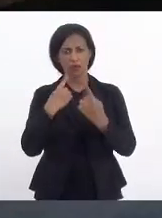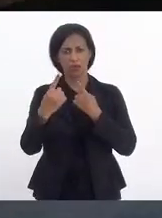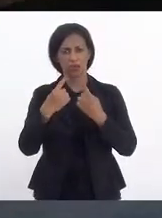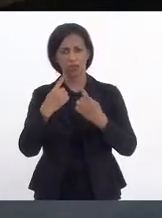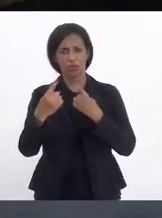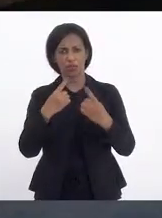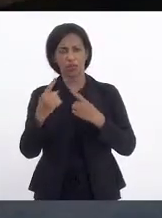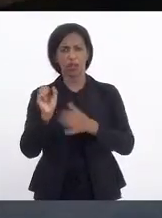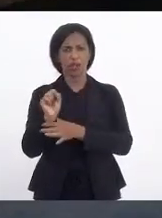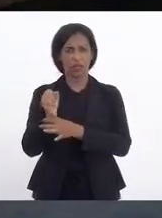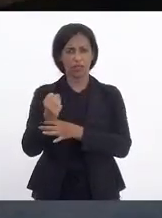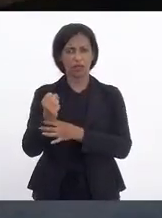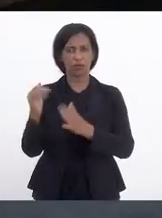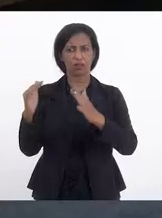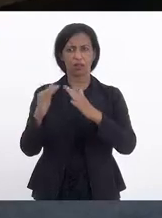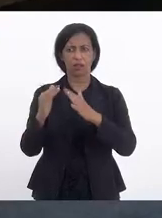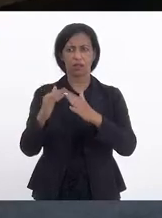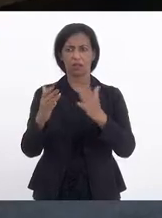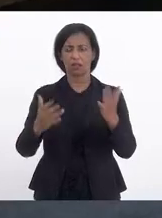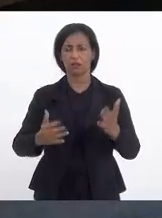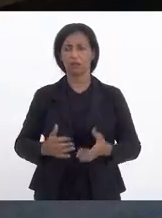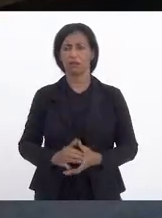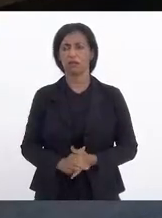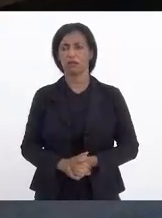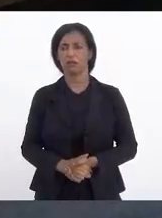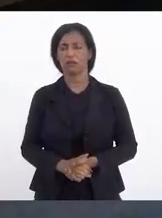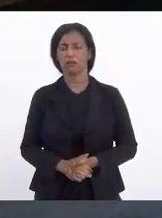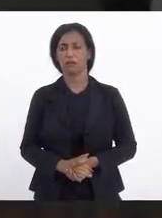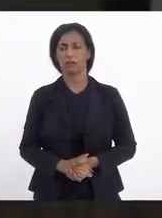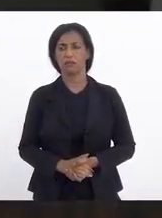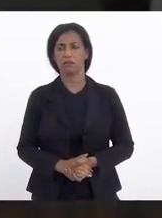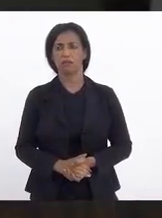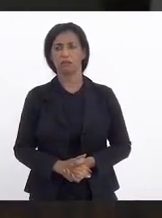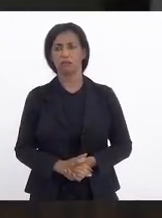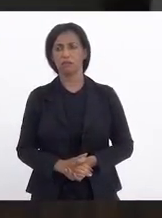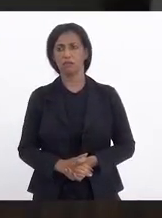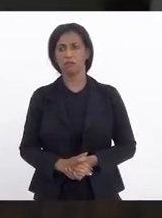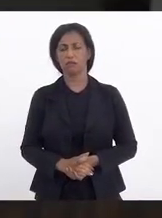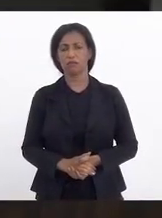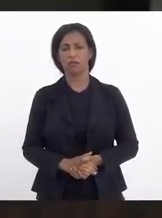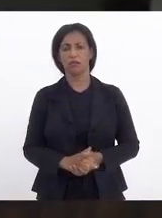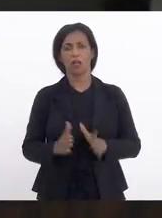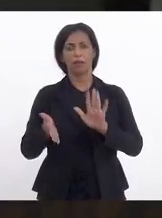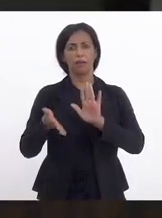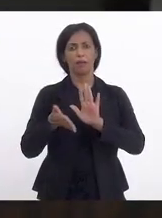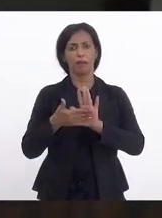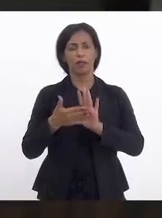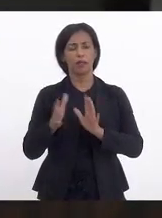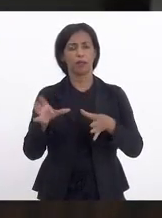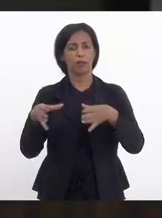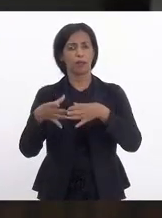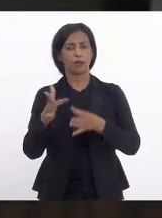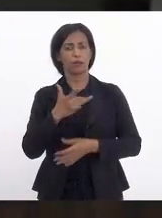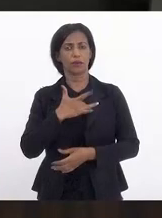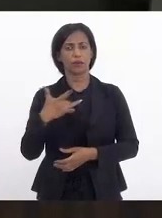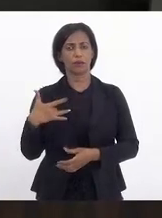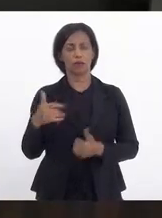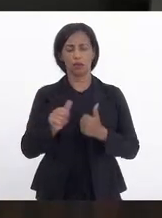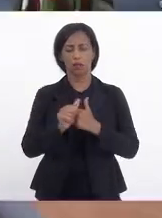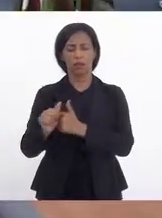dialogar com a segurança da casa por favor Presidente Deputado enfermeira já deu parecer pela comissão de saúde